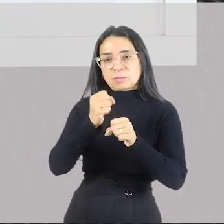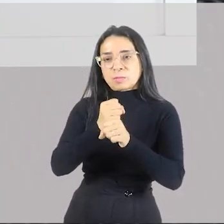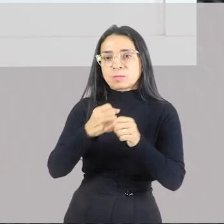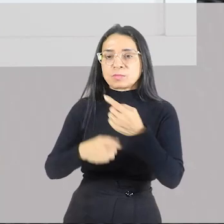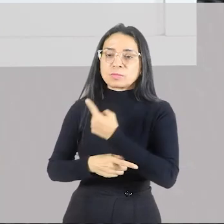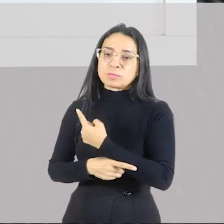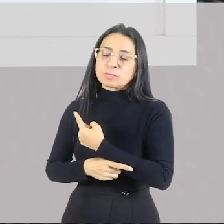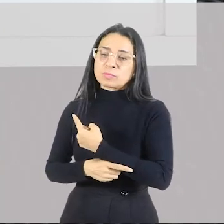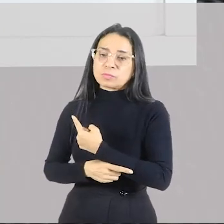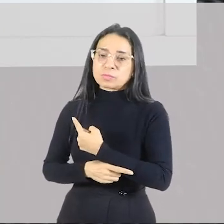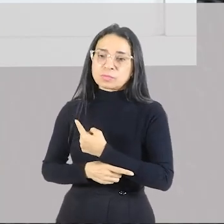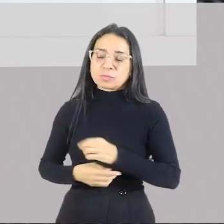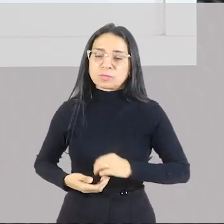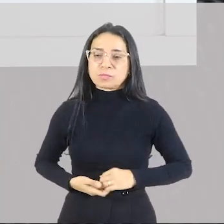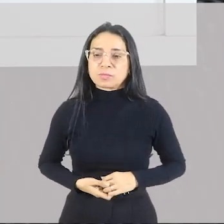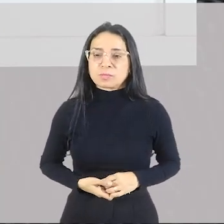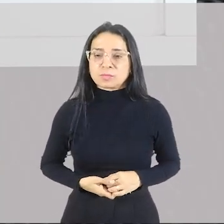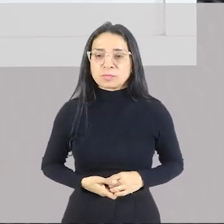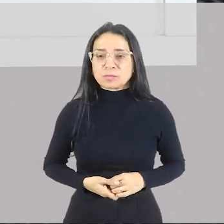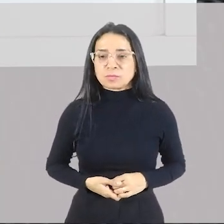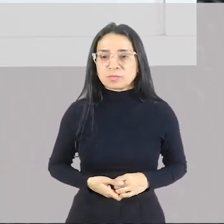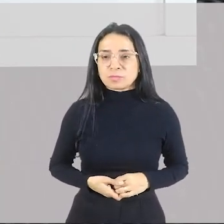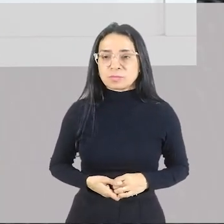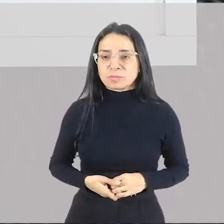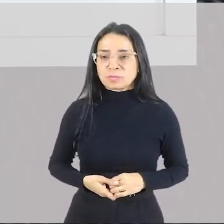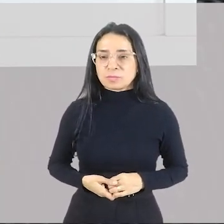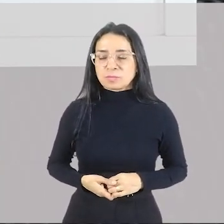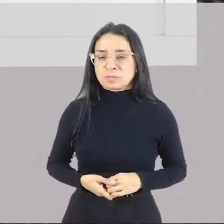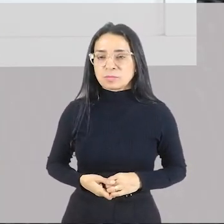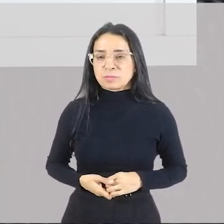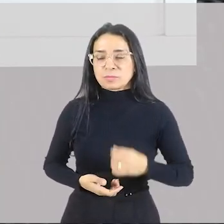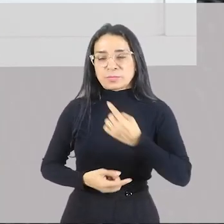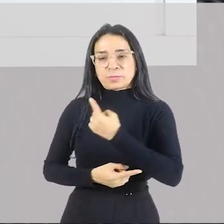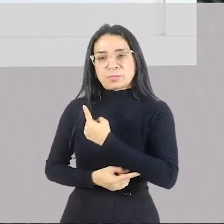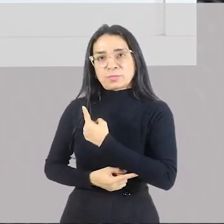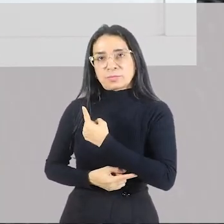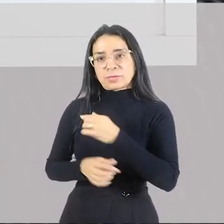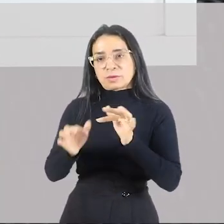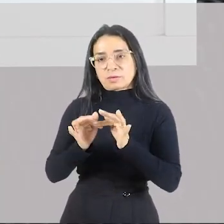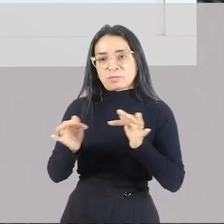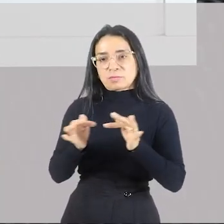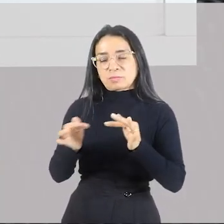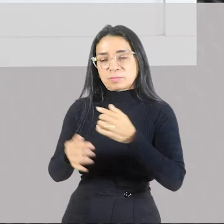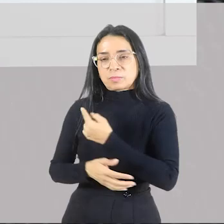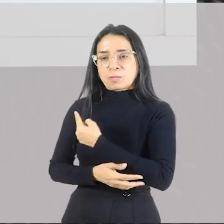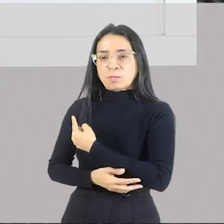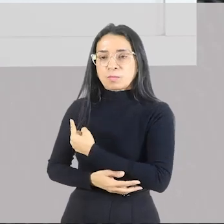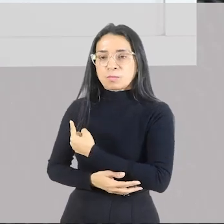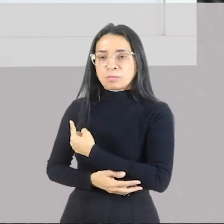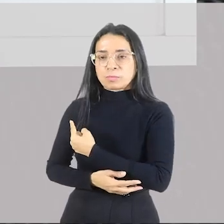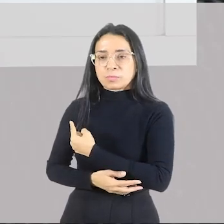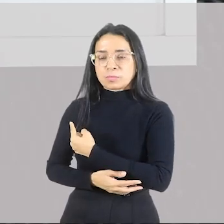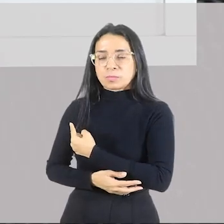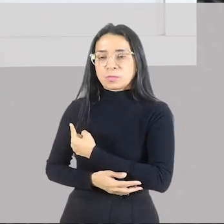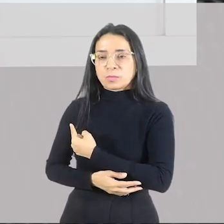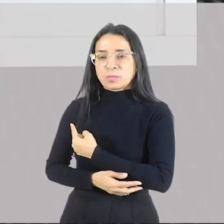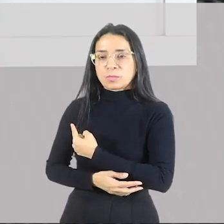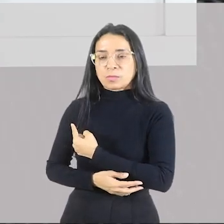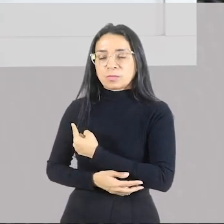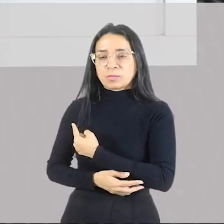ó. Arranjo de n elementos tomado P a P é igual a um n fatorial